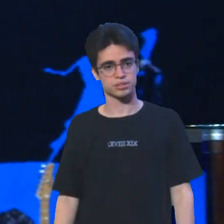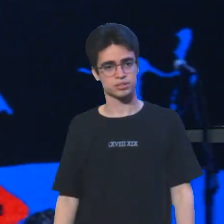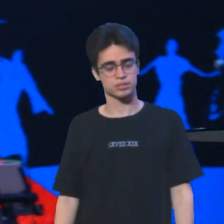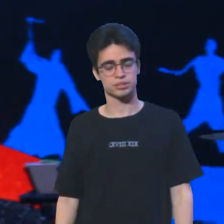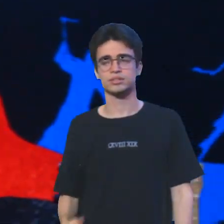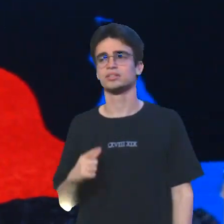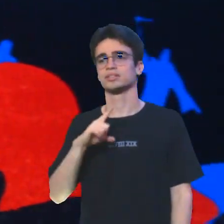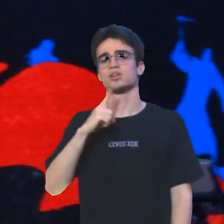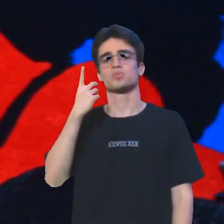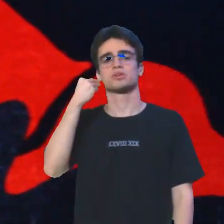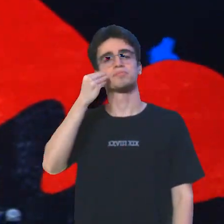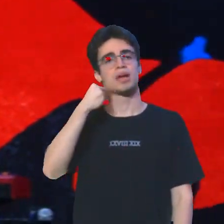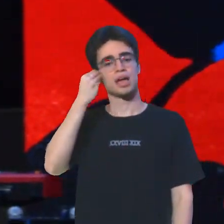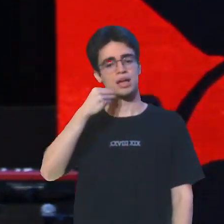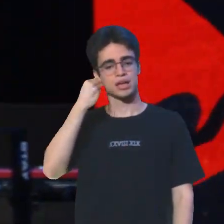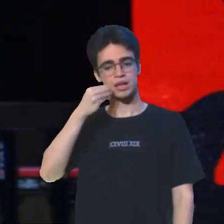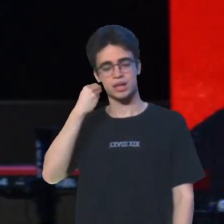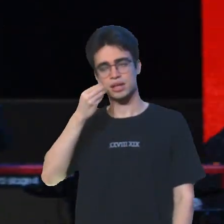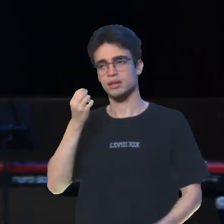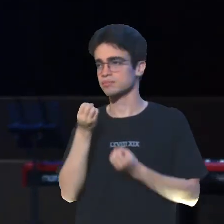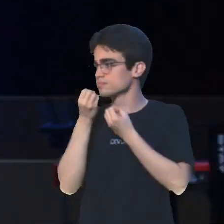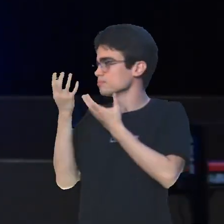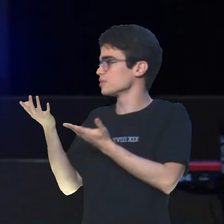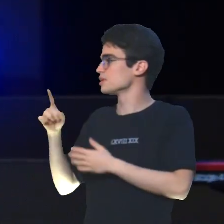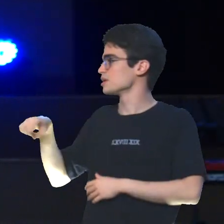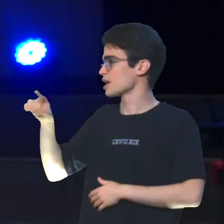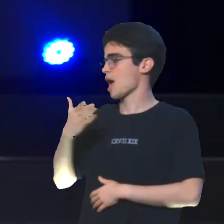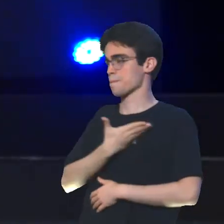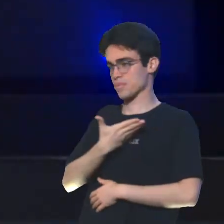Eu conto uma experiência para os meus amigos aqui,